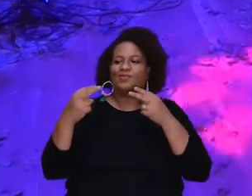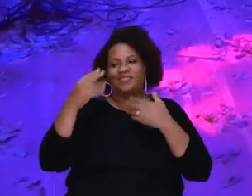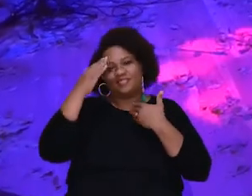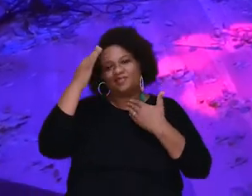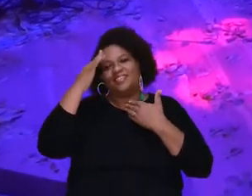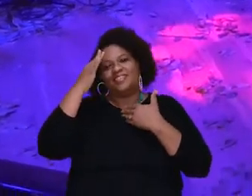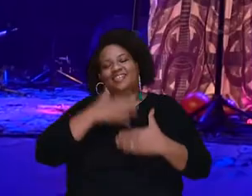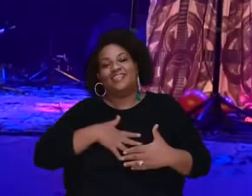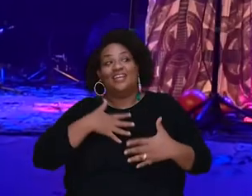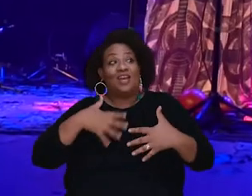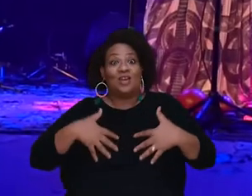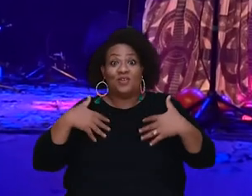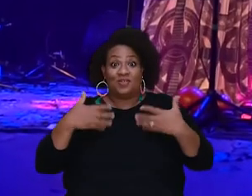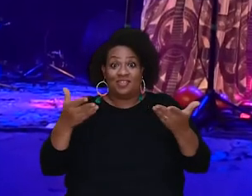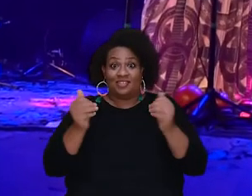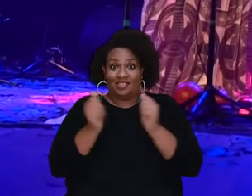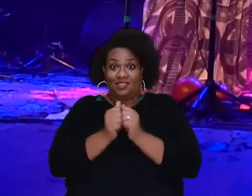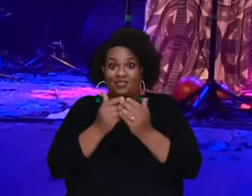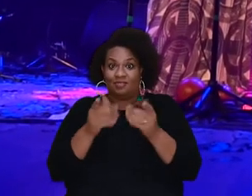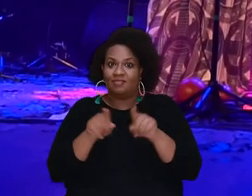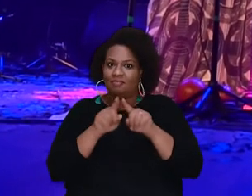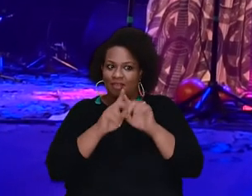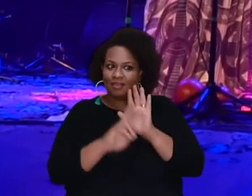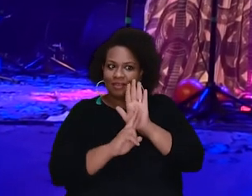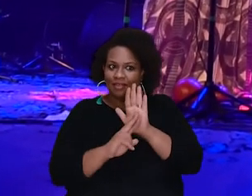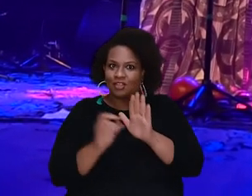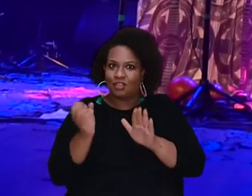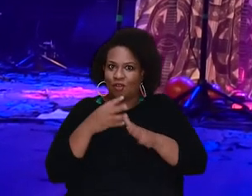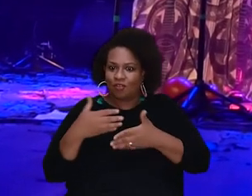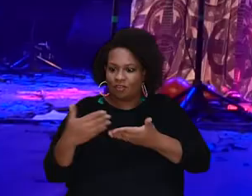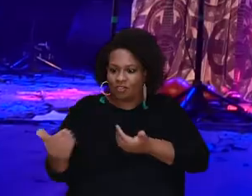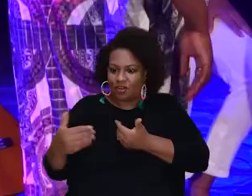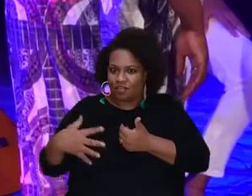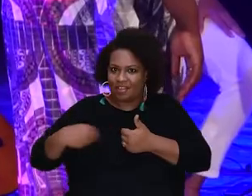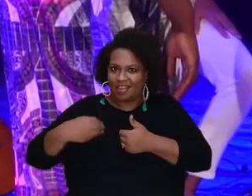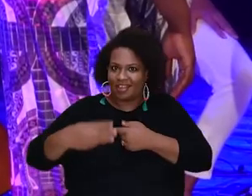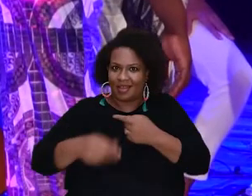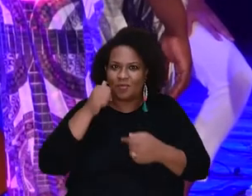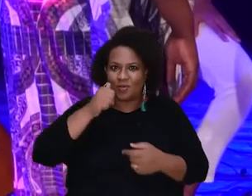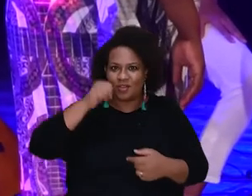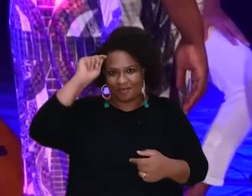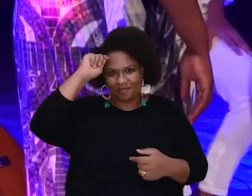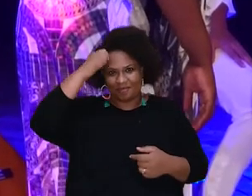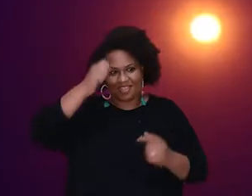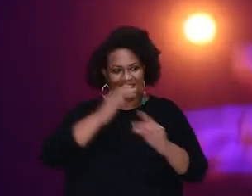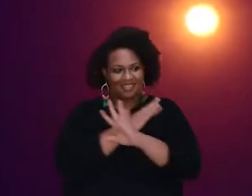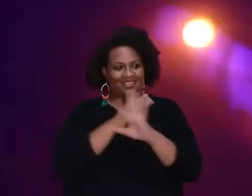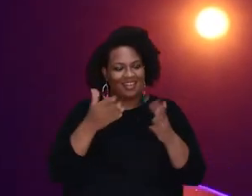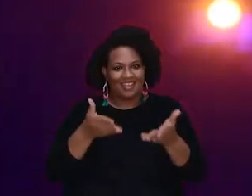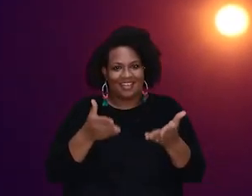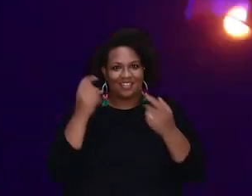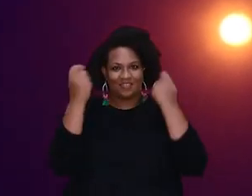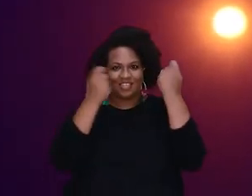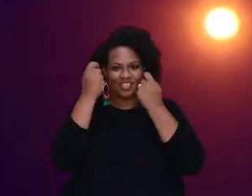Aqui junto com vocês, representando também a nova geração das mulheres pretas dessa cidade, nesse festival que forma a nossa cultura.